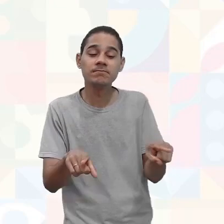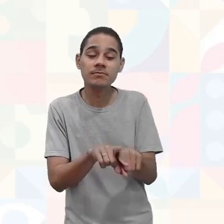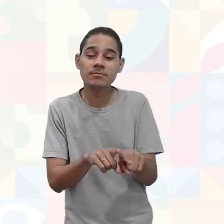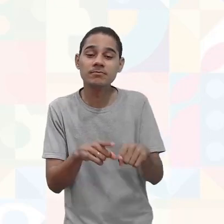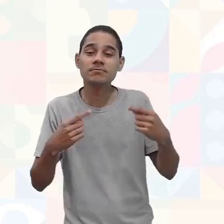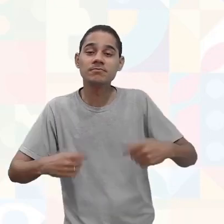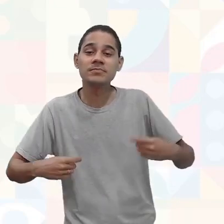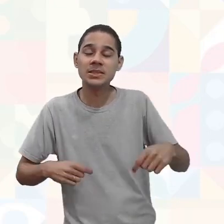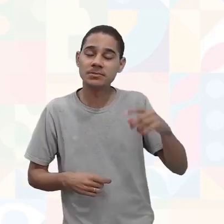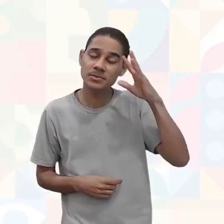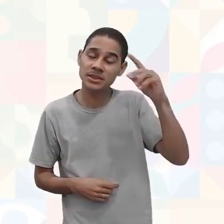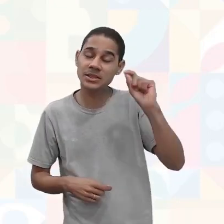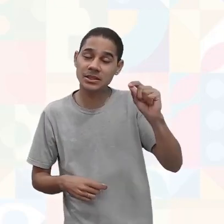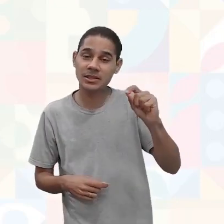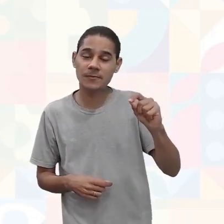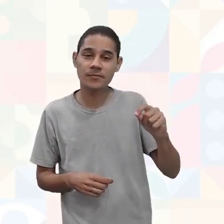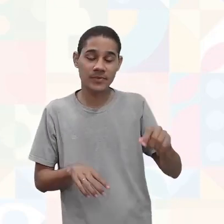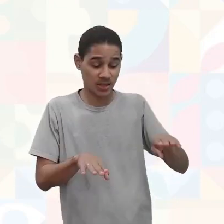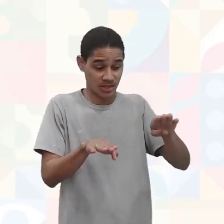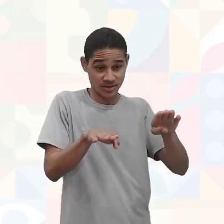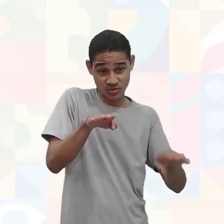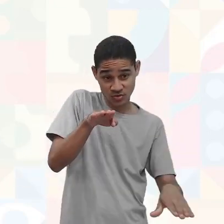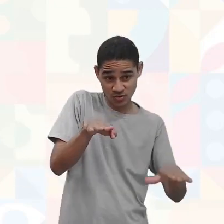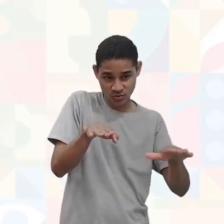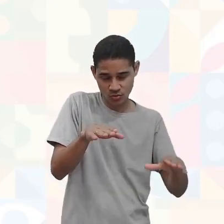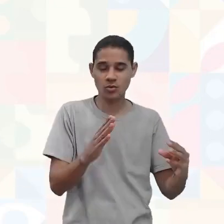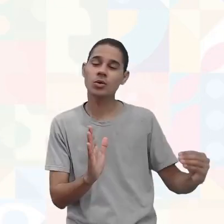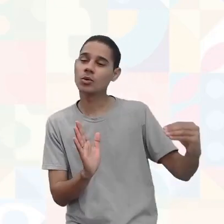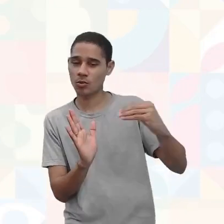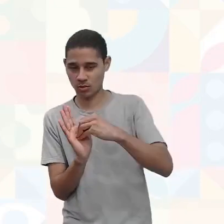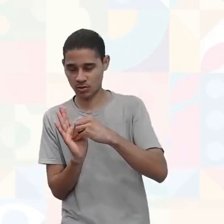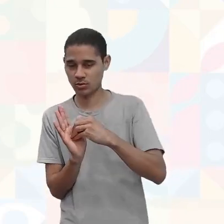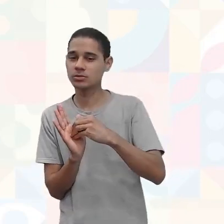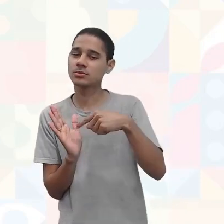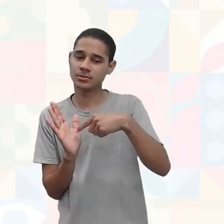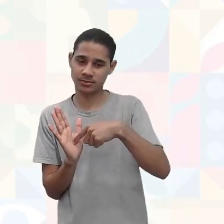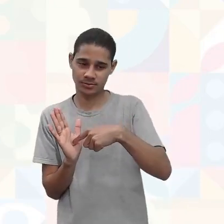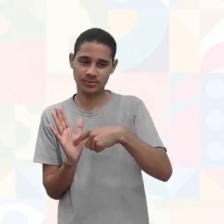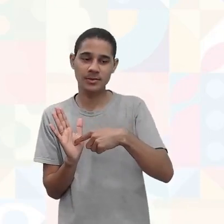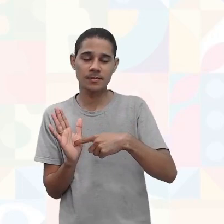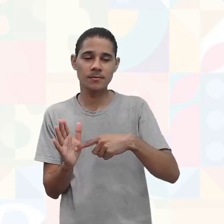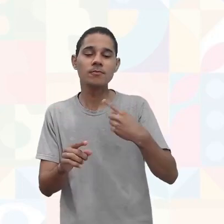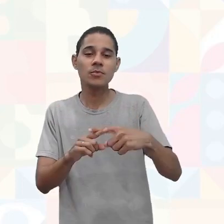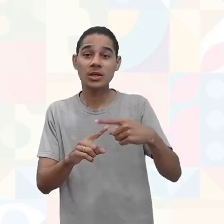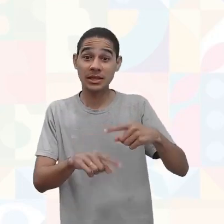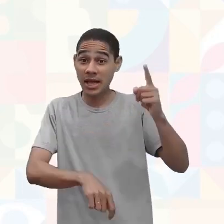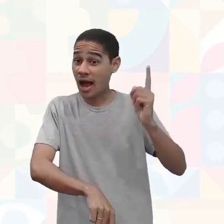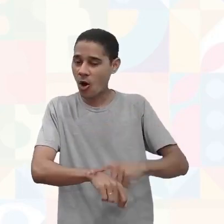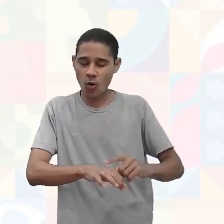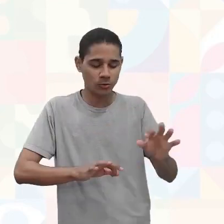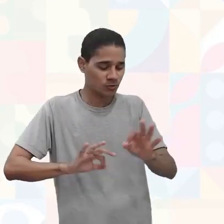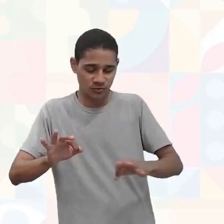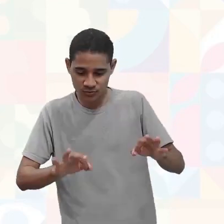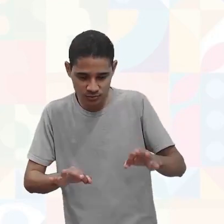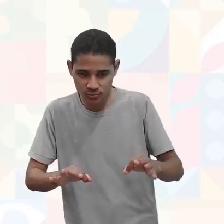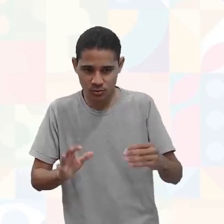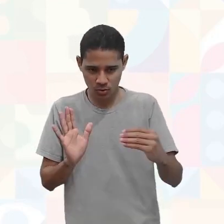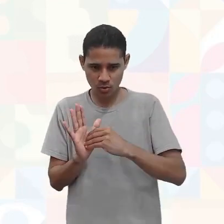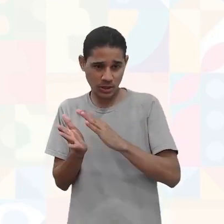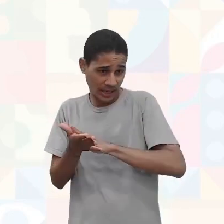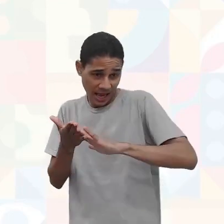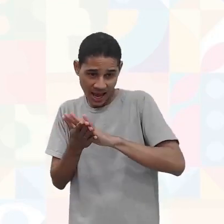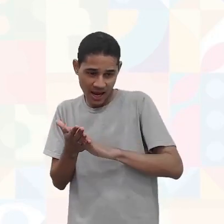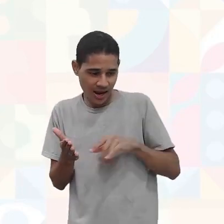nessa questão do desnível e inserir isso, porque na hora da execução, se a gente não colocar o desnível, o box vai ficar